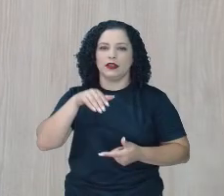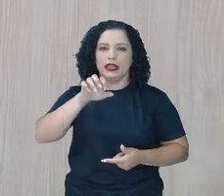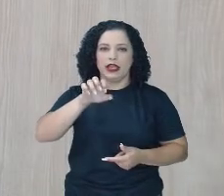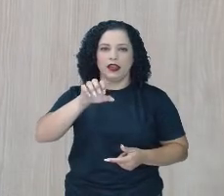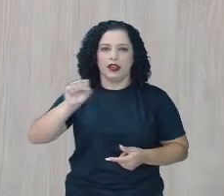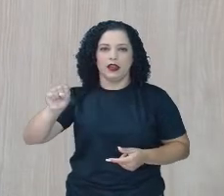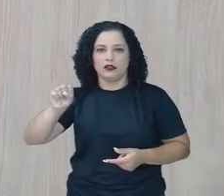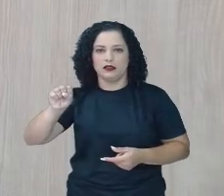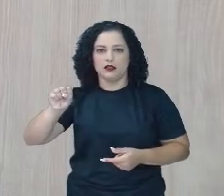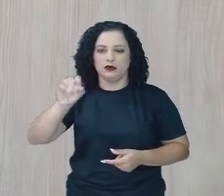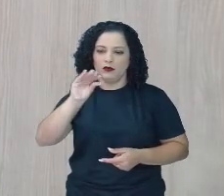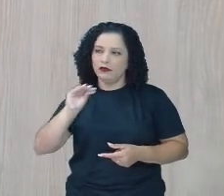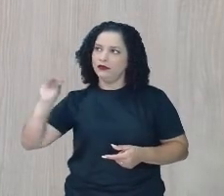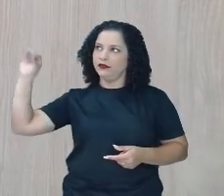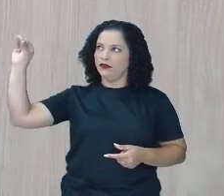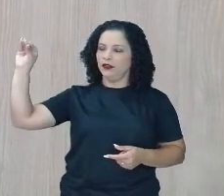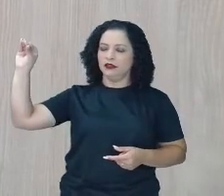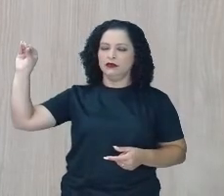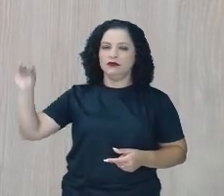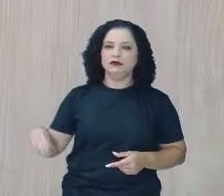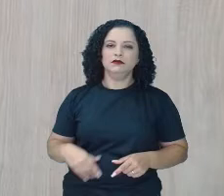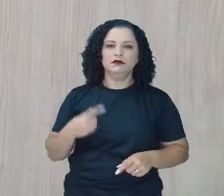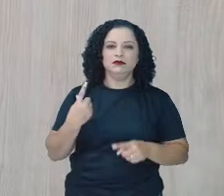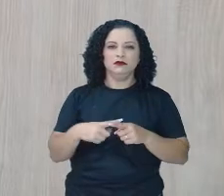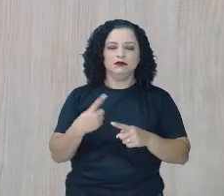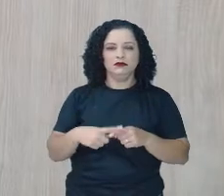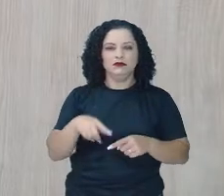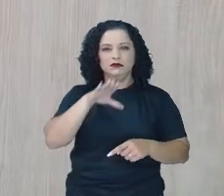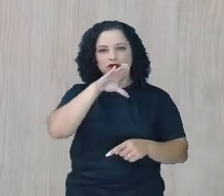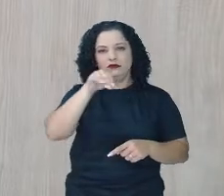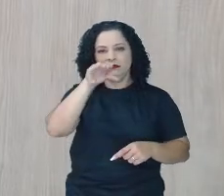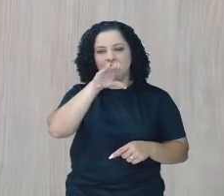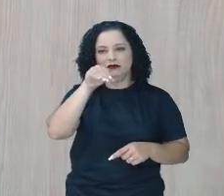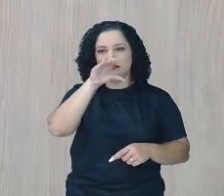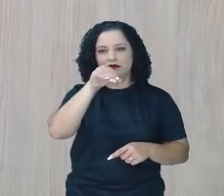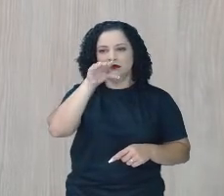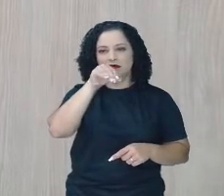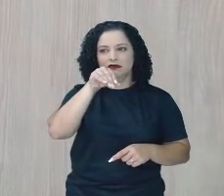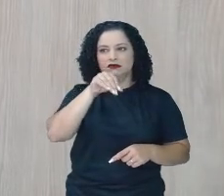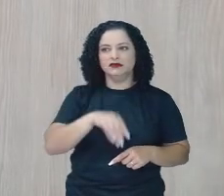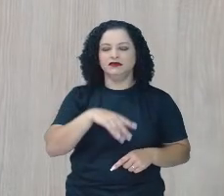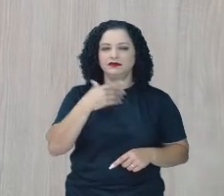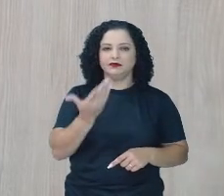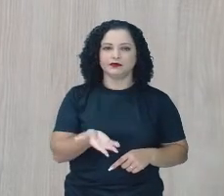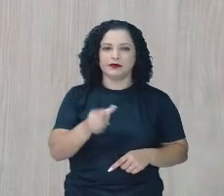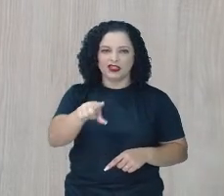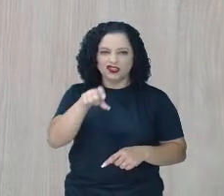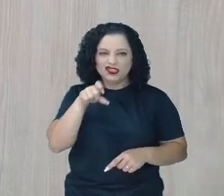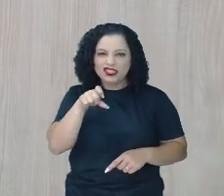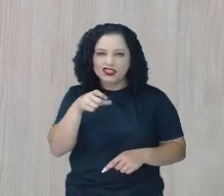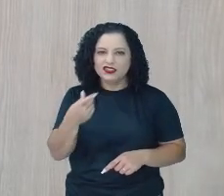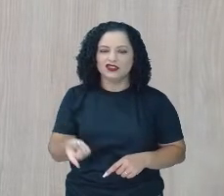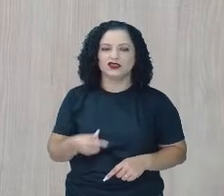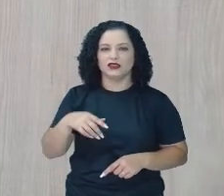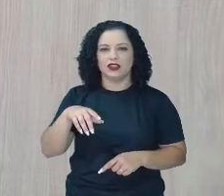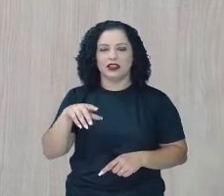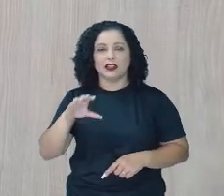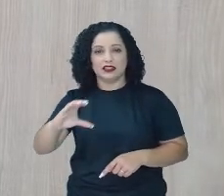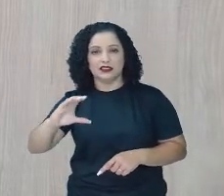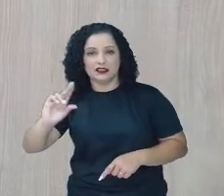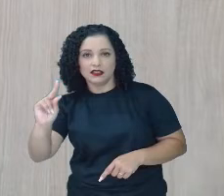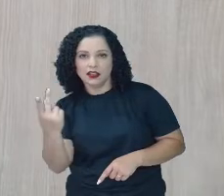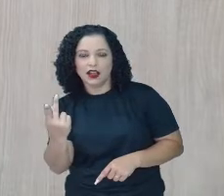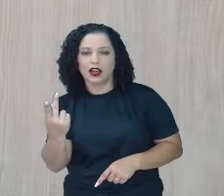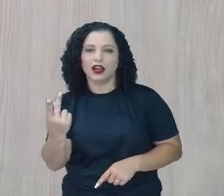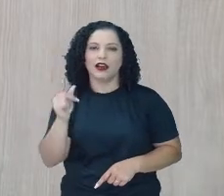veja, os sons de chiados, S, S, S, X, etc., né? Sons sibilantes, esse som de chiado não